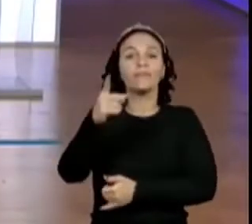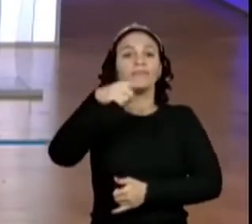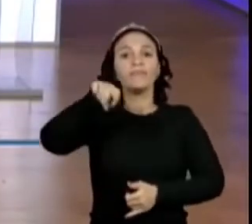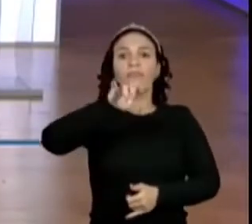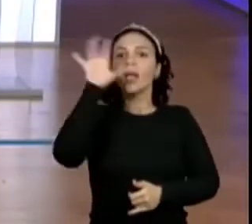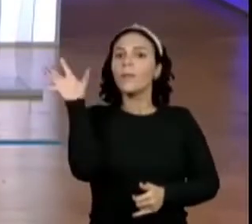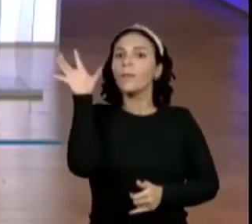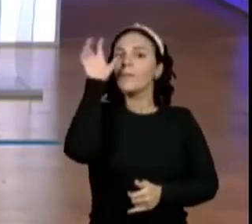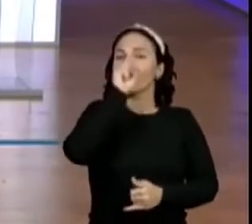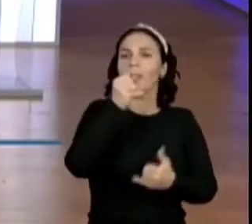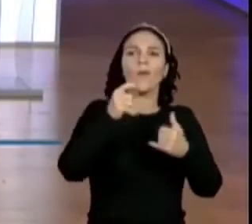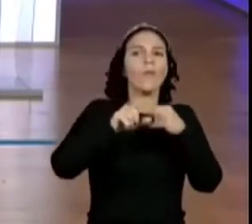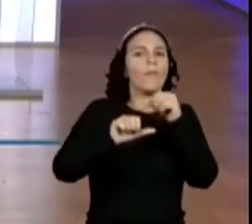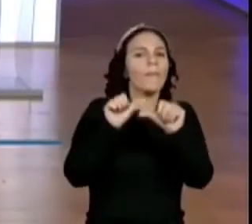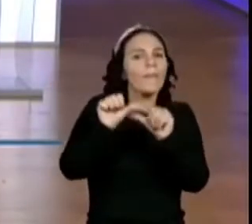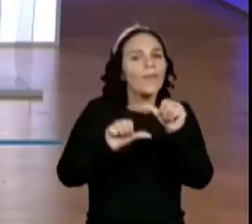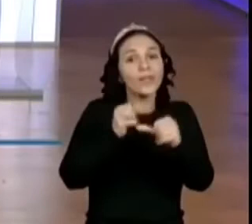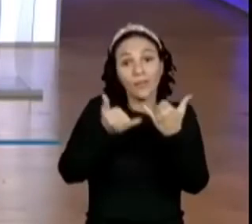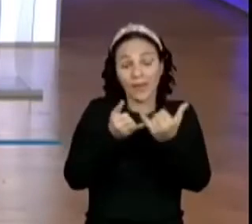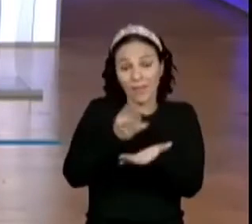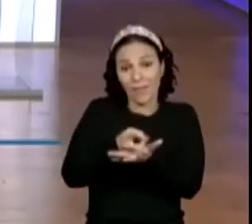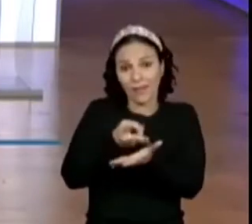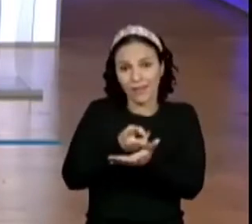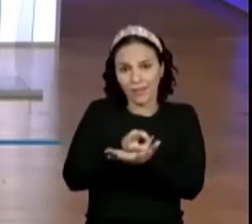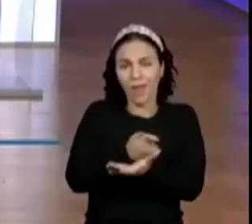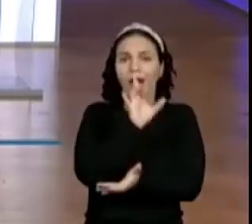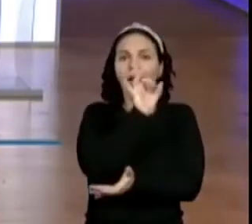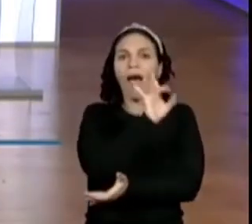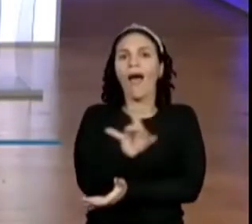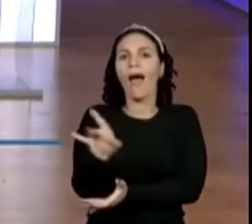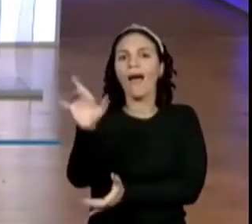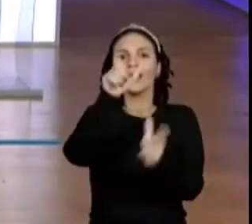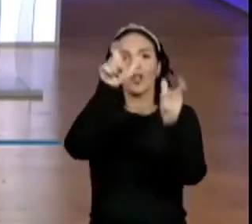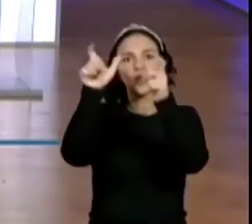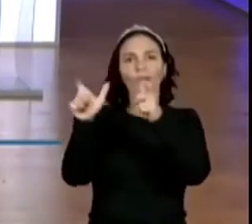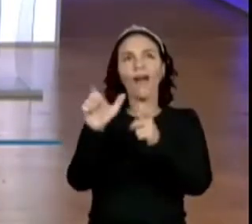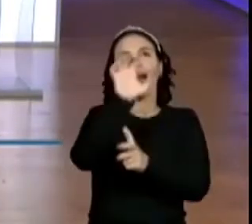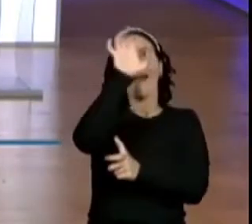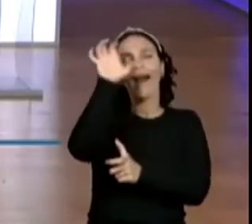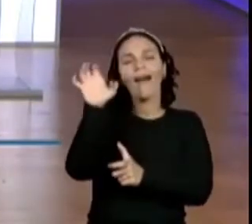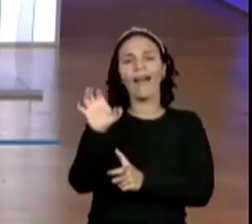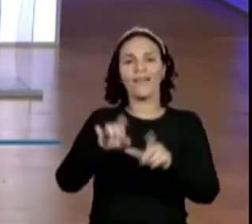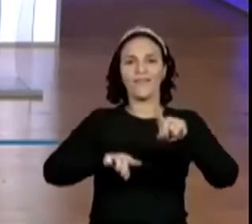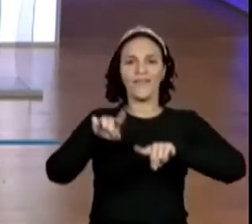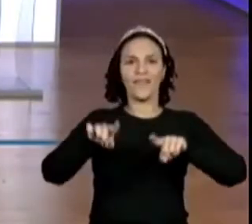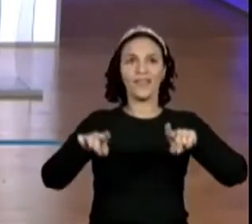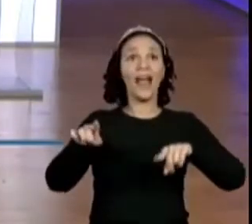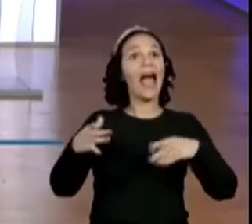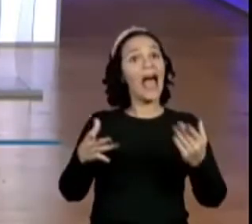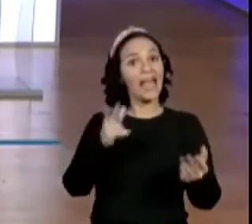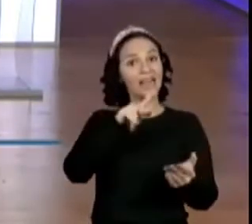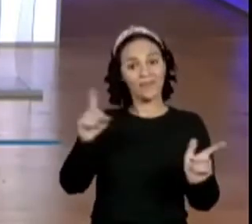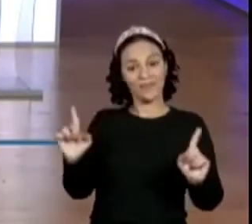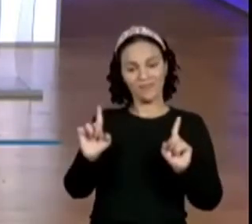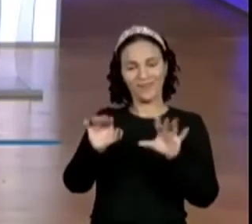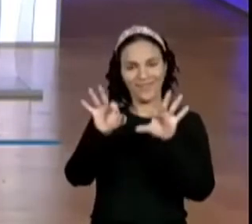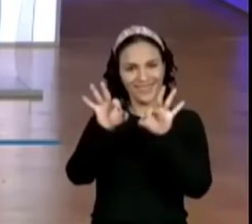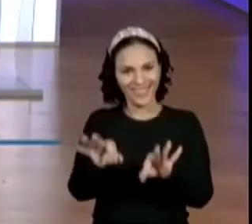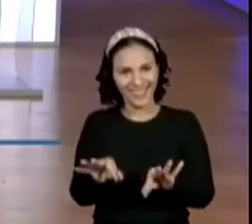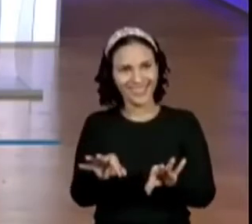essas mudanças em uma mesma brincadeira de acordo com cada região ou estado. Então, quer dizer que hoje eu trouxe a professora certa para a minha